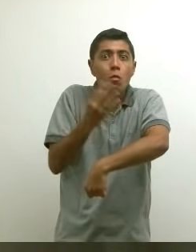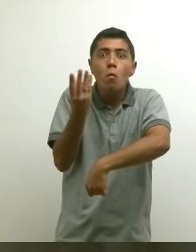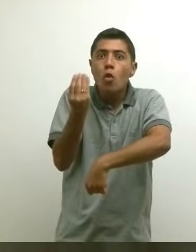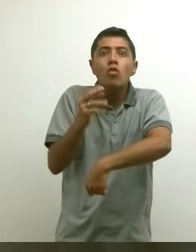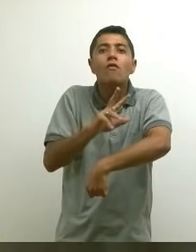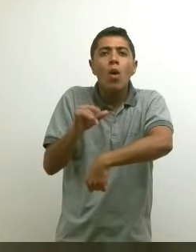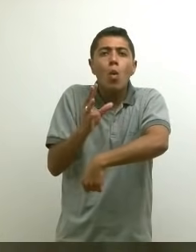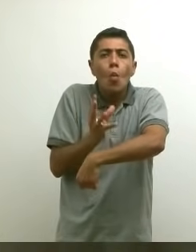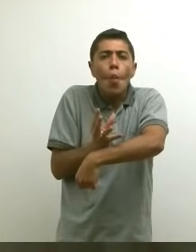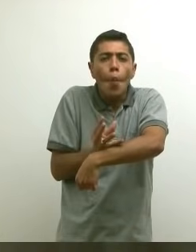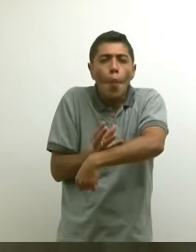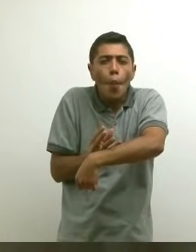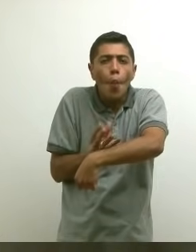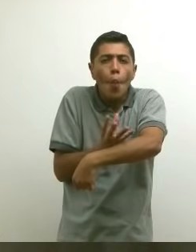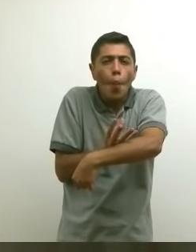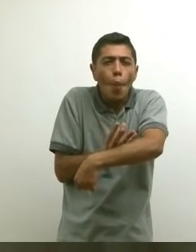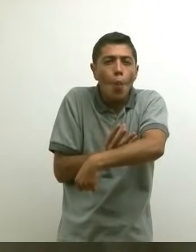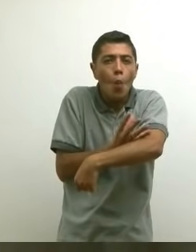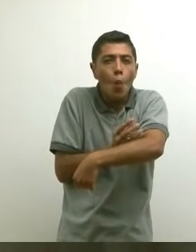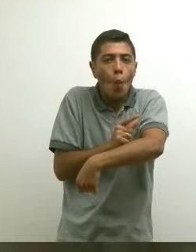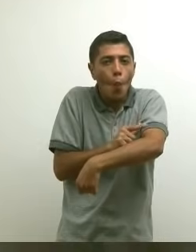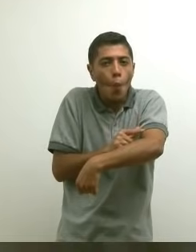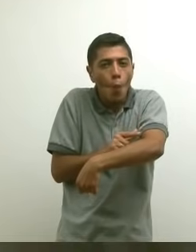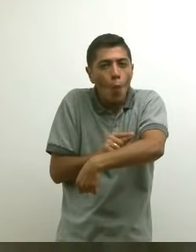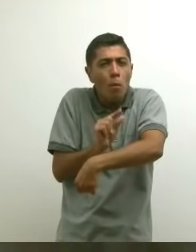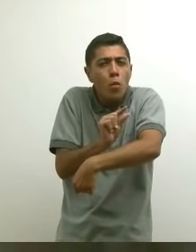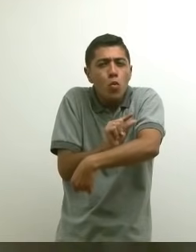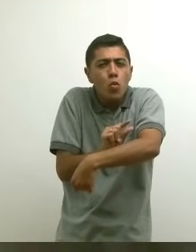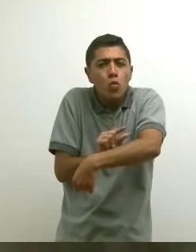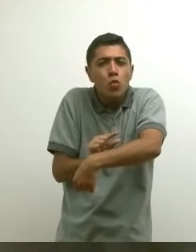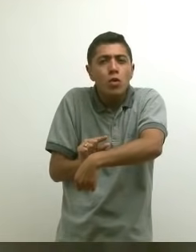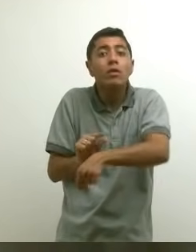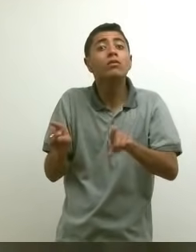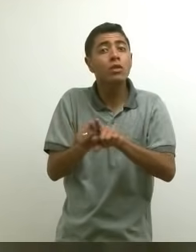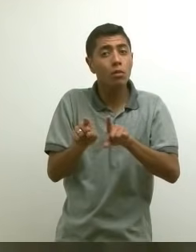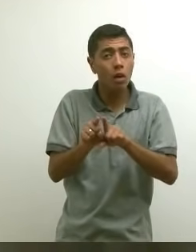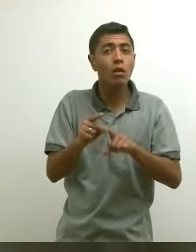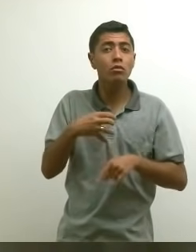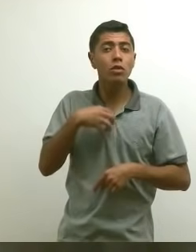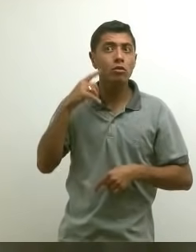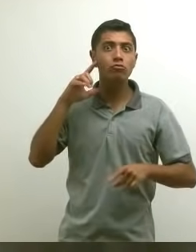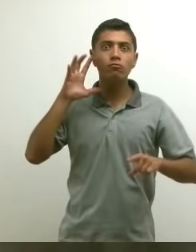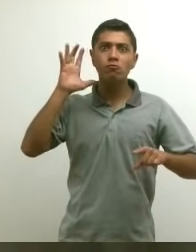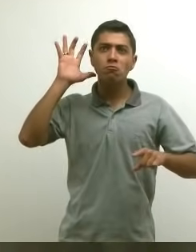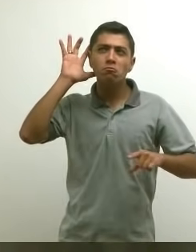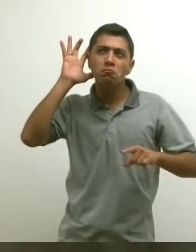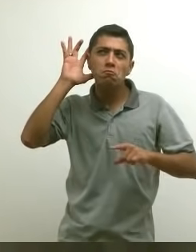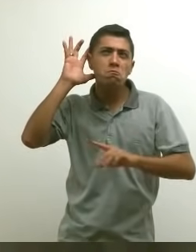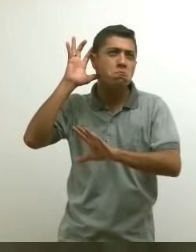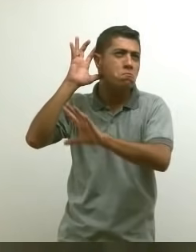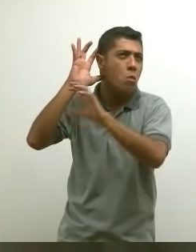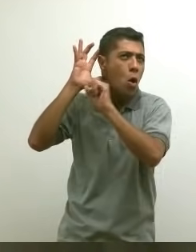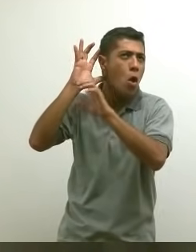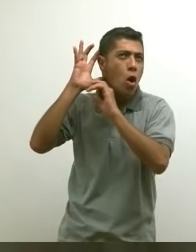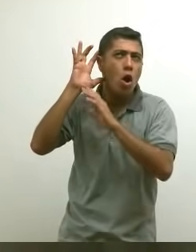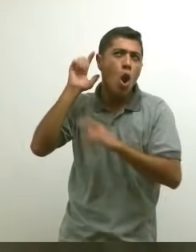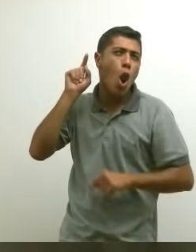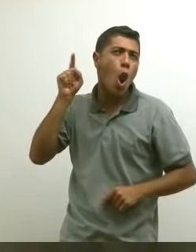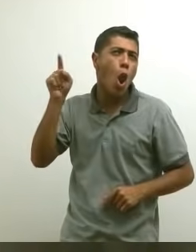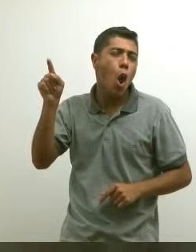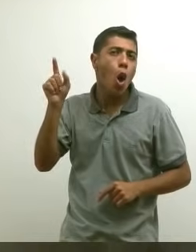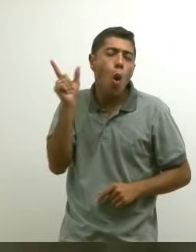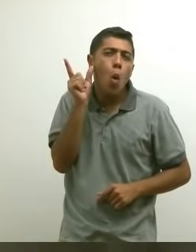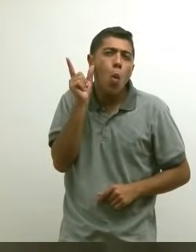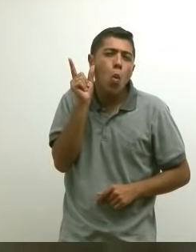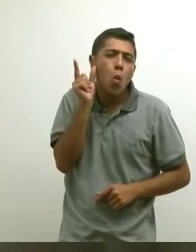o a capacidade de enxergar a capacidade de ouvir foi reduzindo ao longo desse processo evolutivo e que